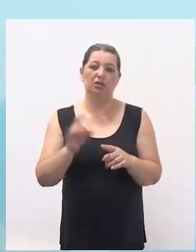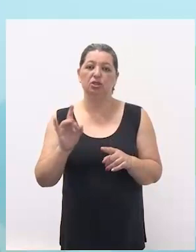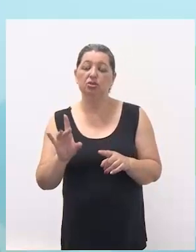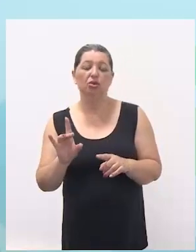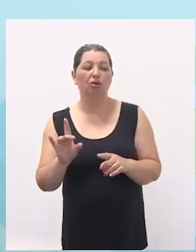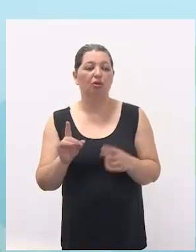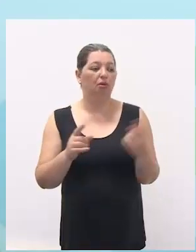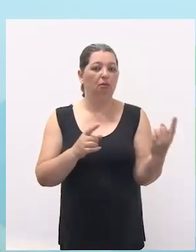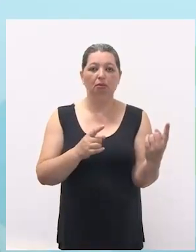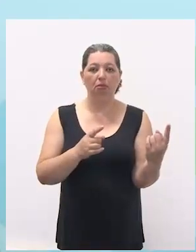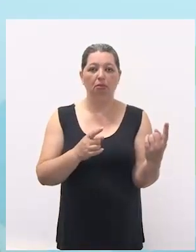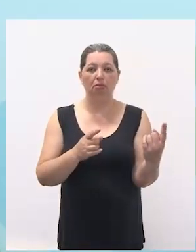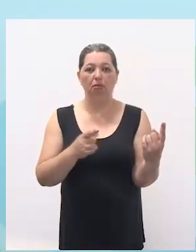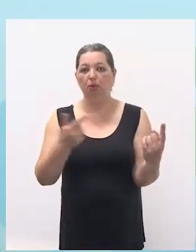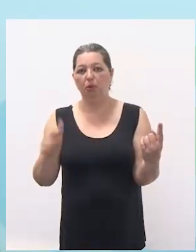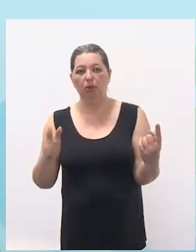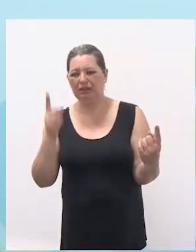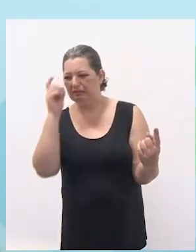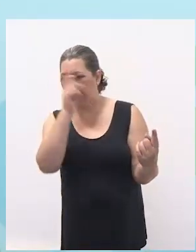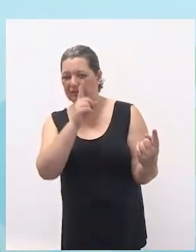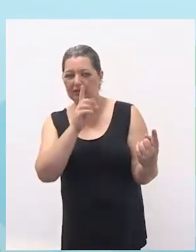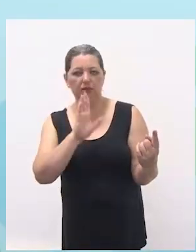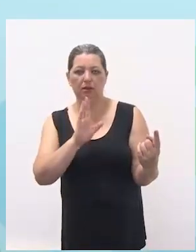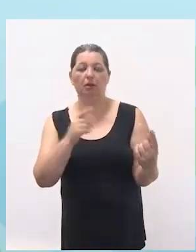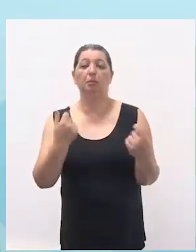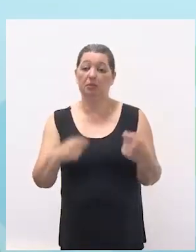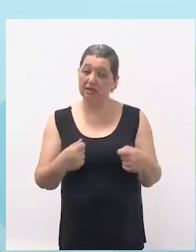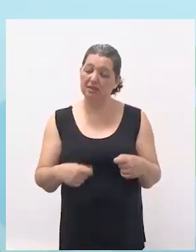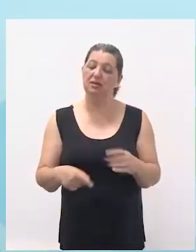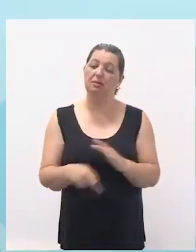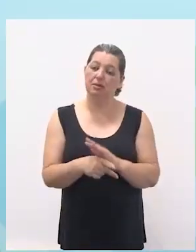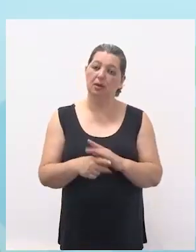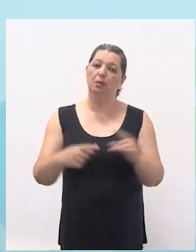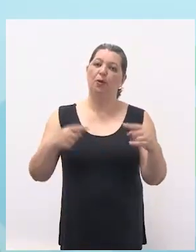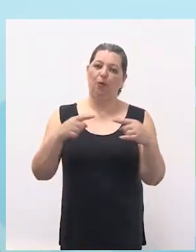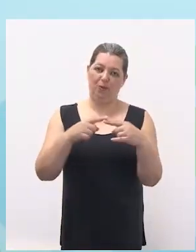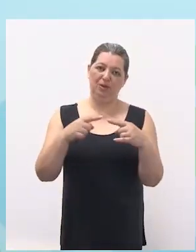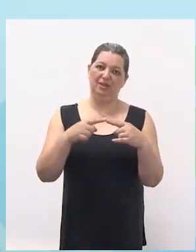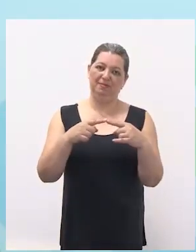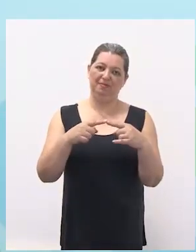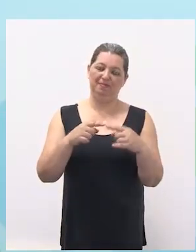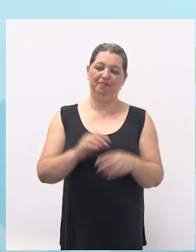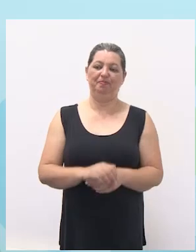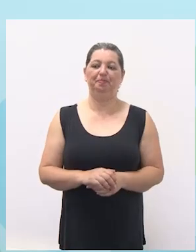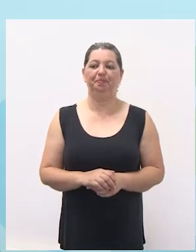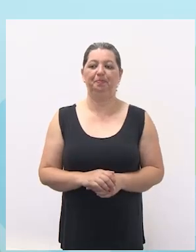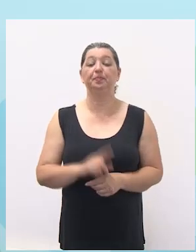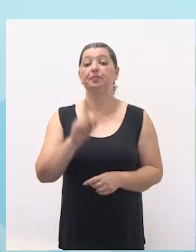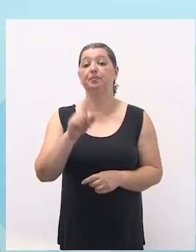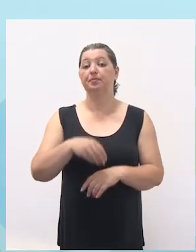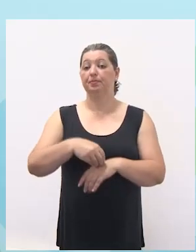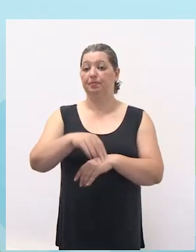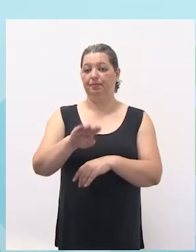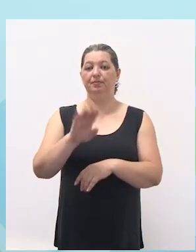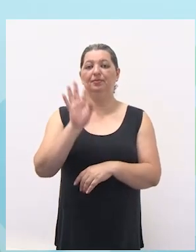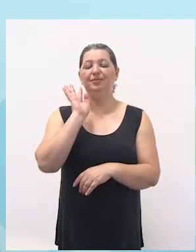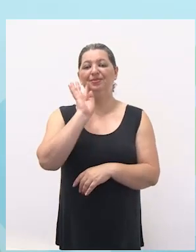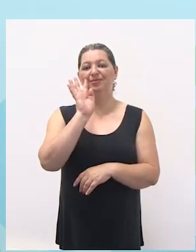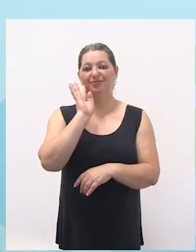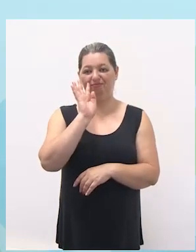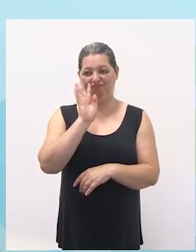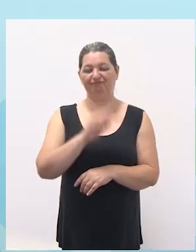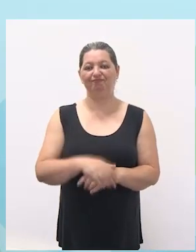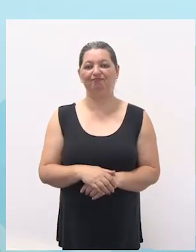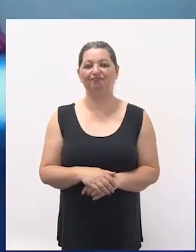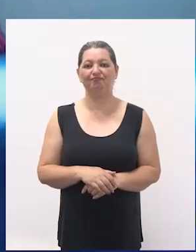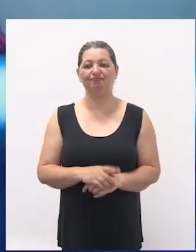parte ficar fácil. Então, Ana sempre Paula, pensa tem nisso. até uma dica super legal em relação a exatamente isso que você está falando,